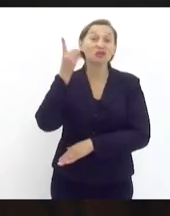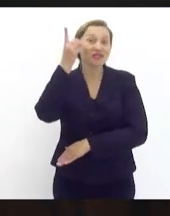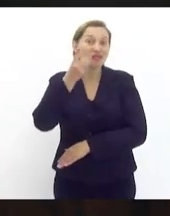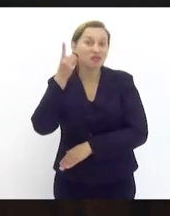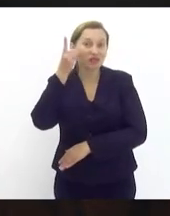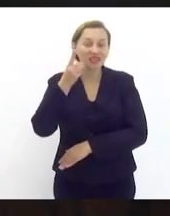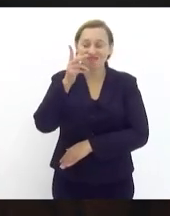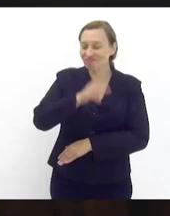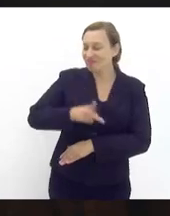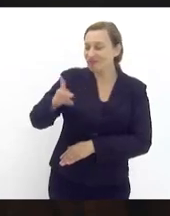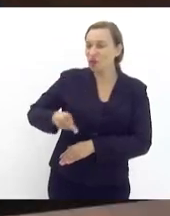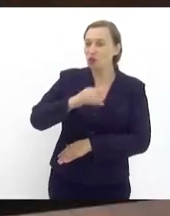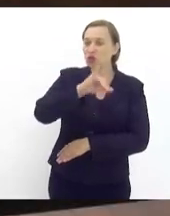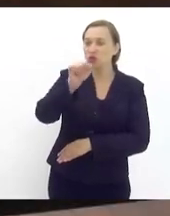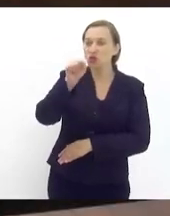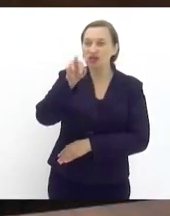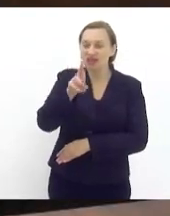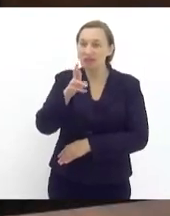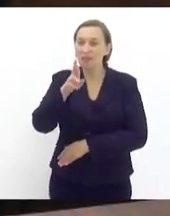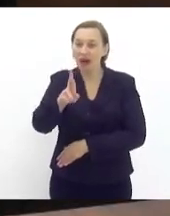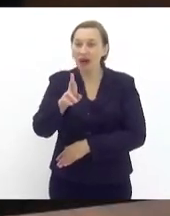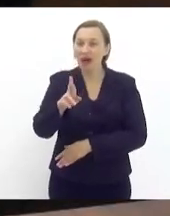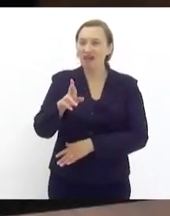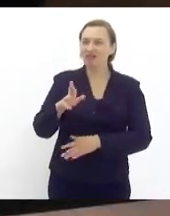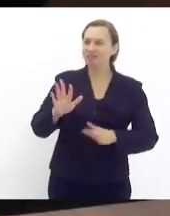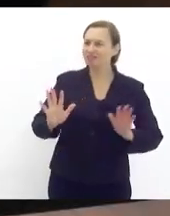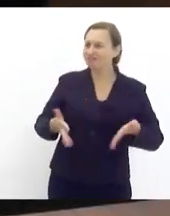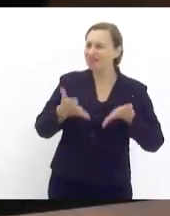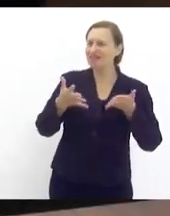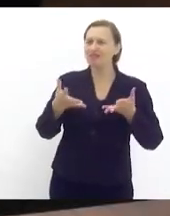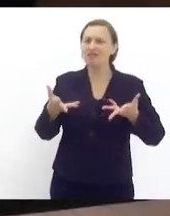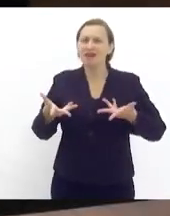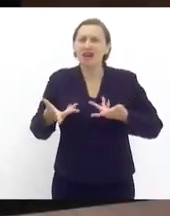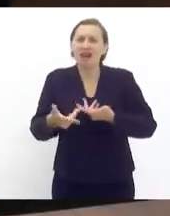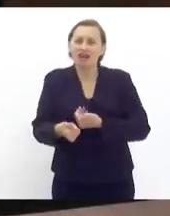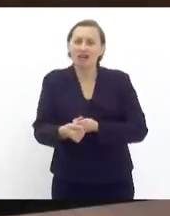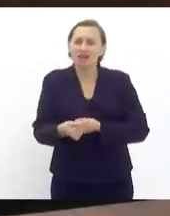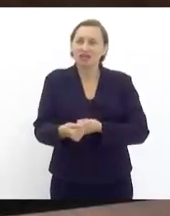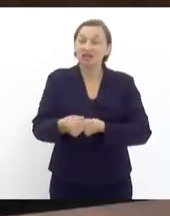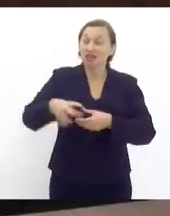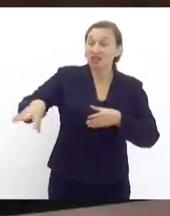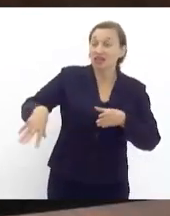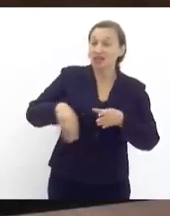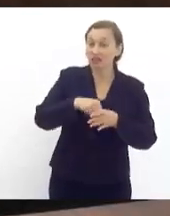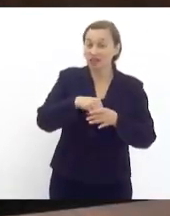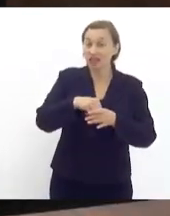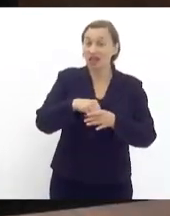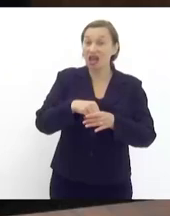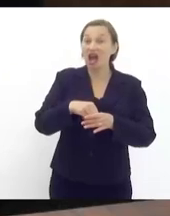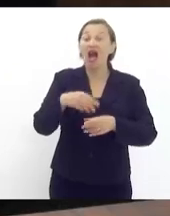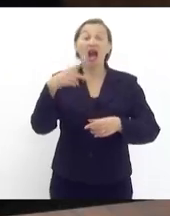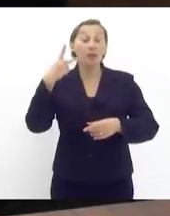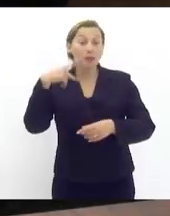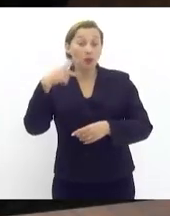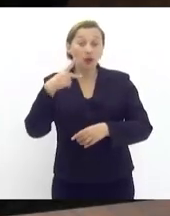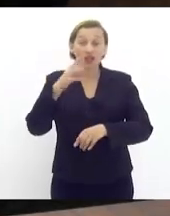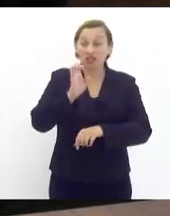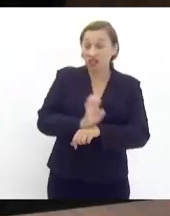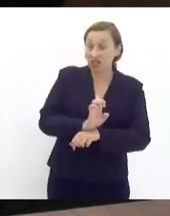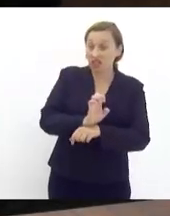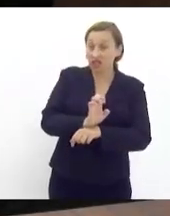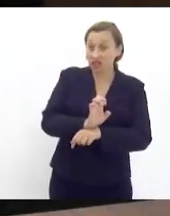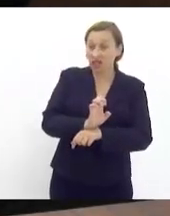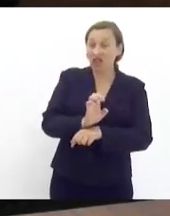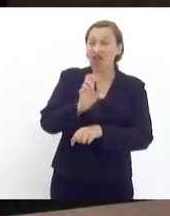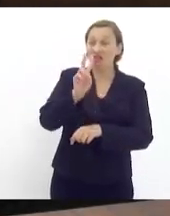Professor Josemar excelente iniciativa de instituir a política estadual Vinny Júnior de combate